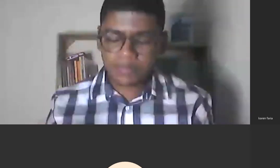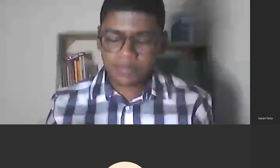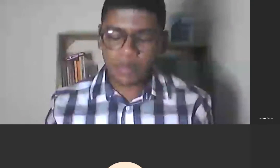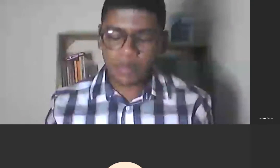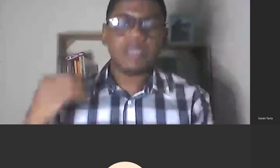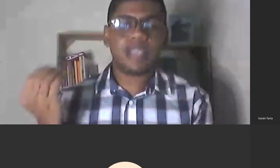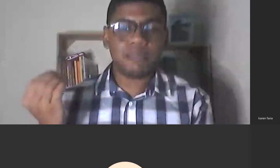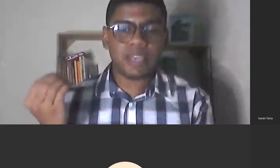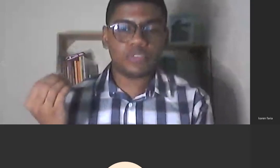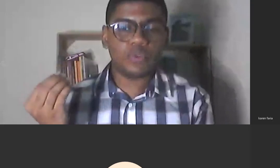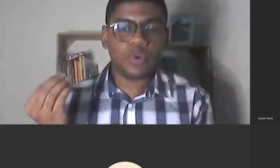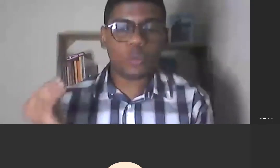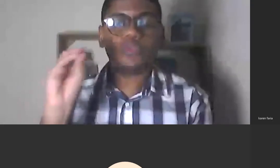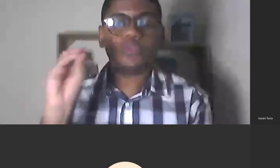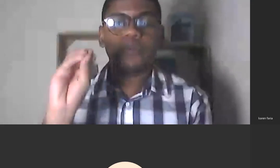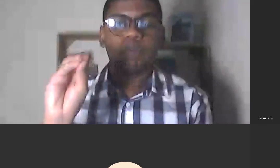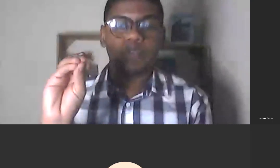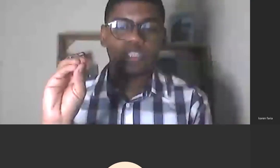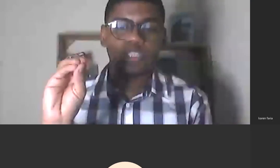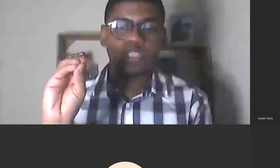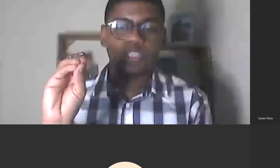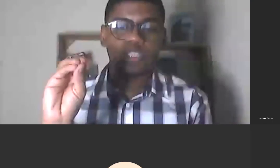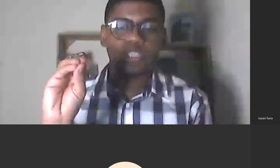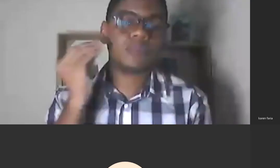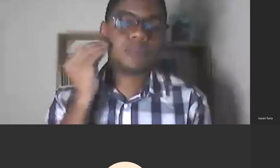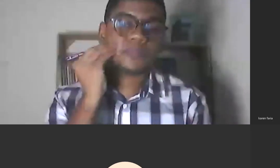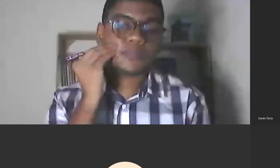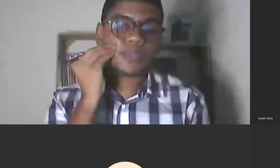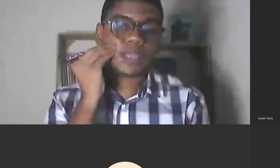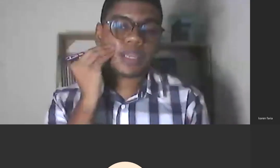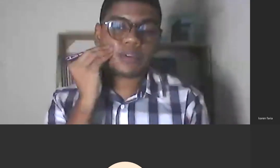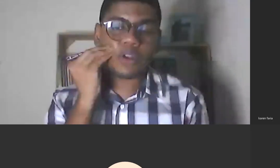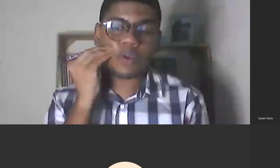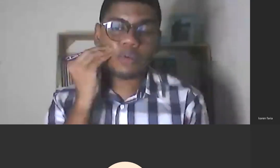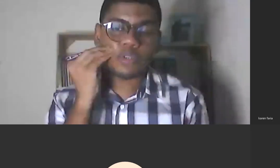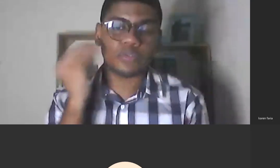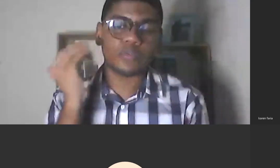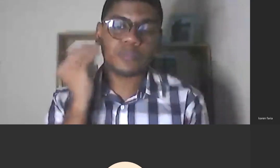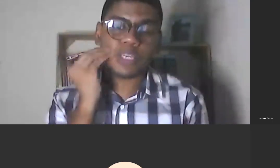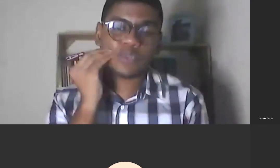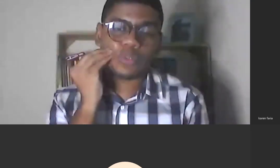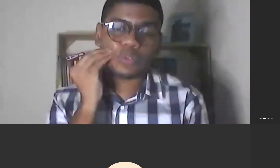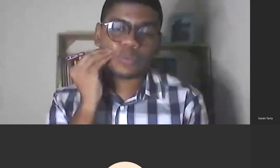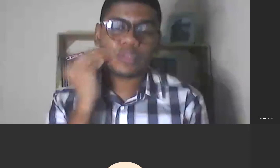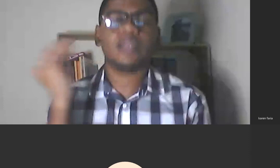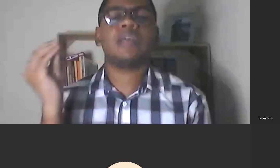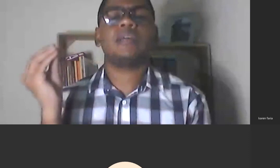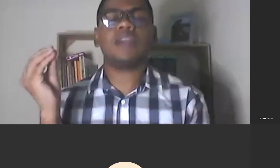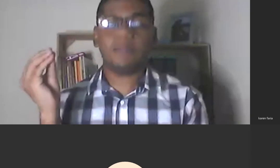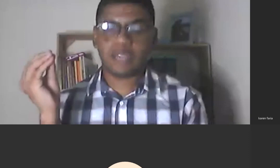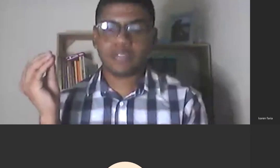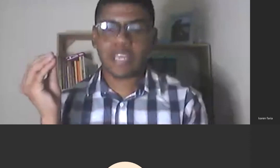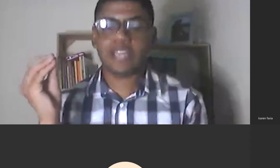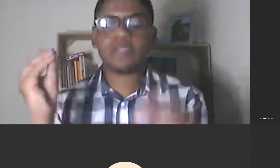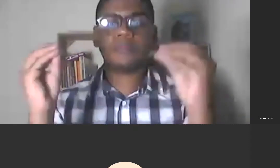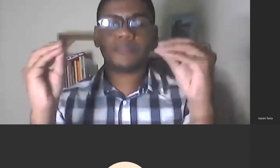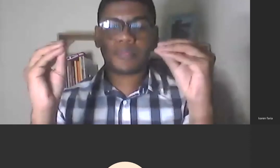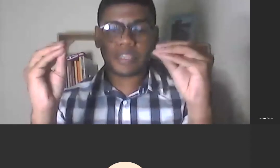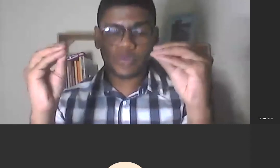Ok? Então, se é beijo no rosto, pontinho dos dedos, coloco no rosto. Beijo no rosto. Se é um